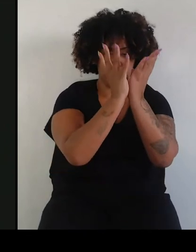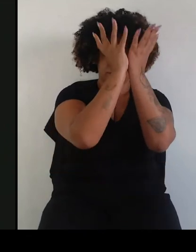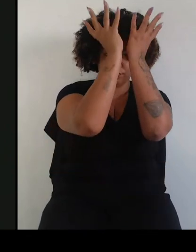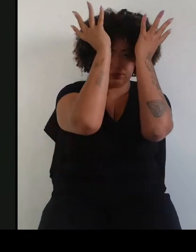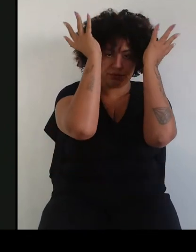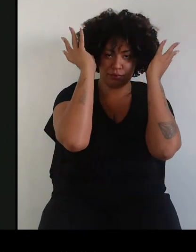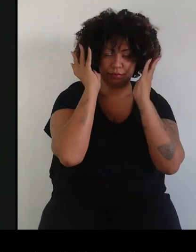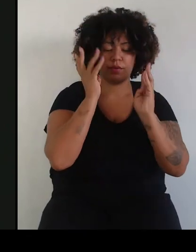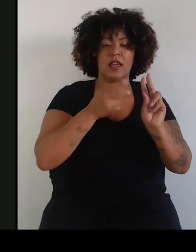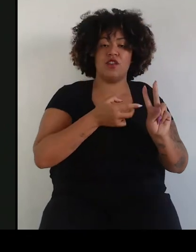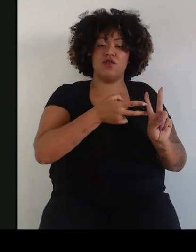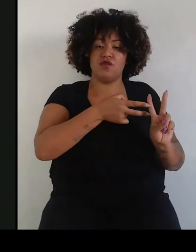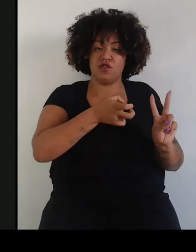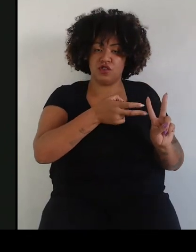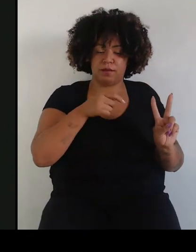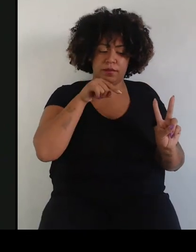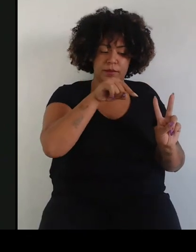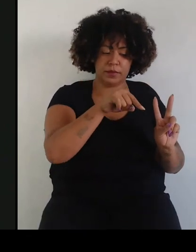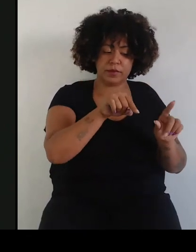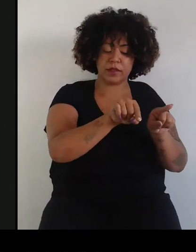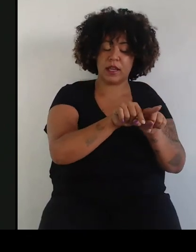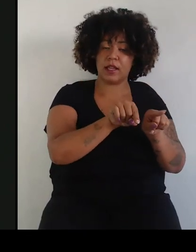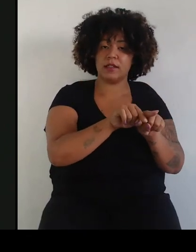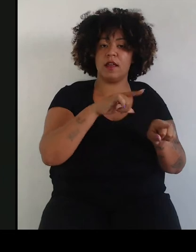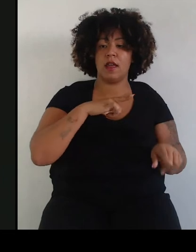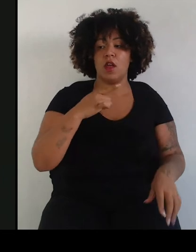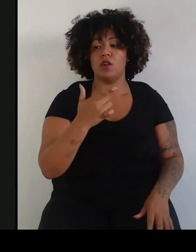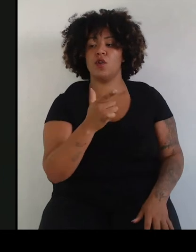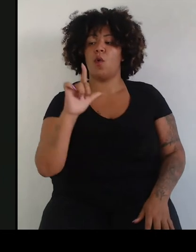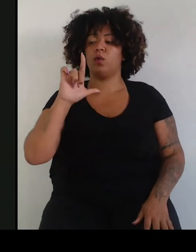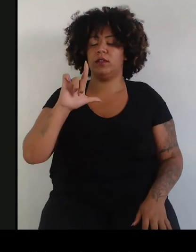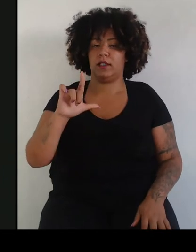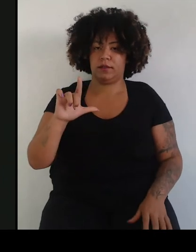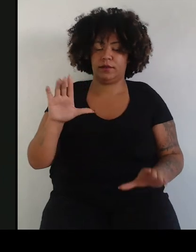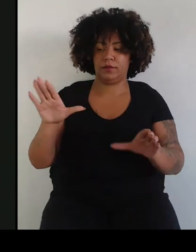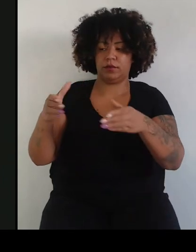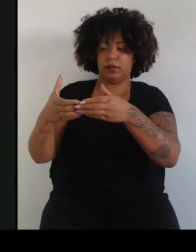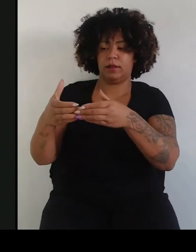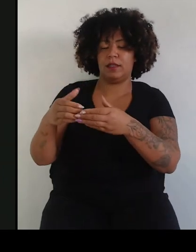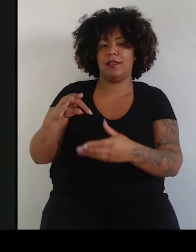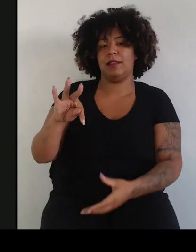dita Papoula é tapuia existe o